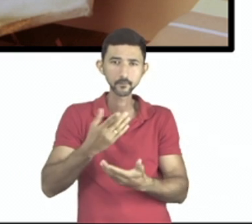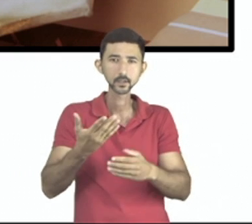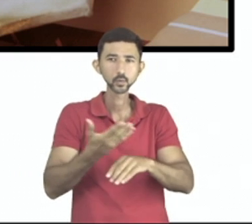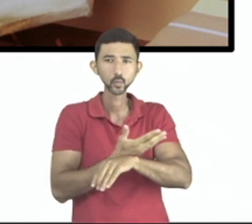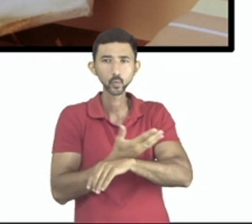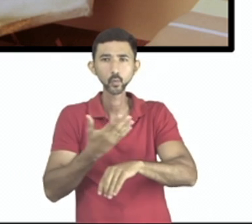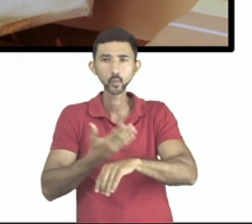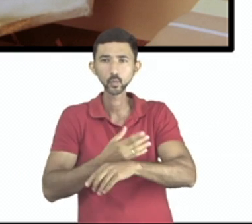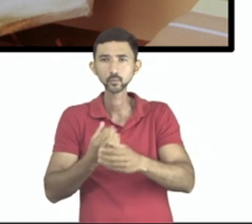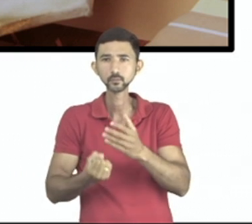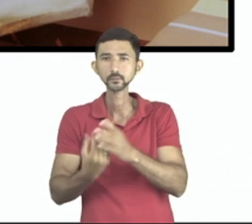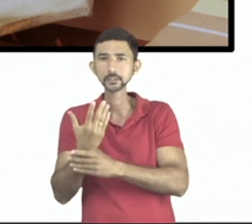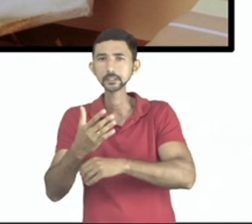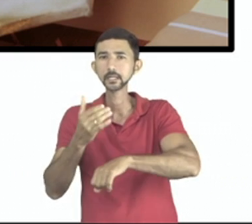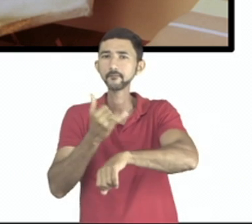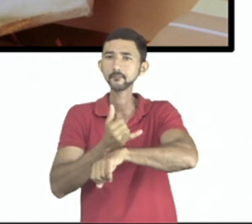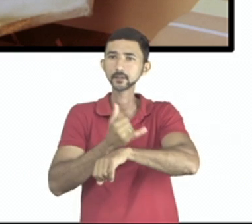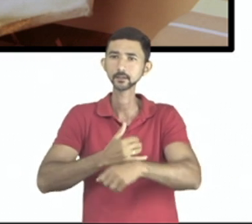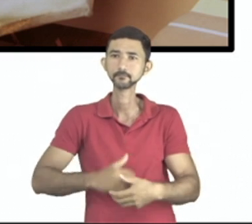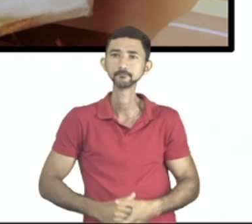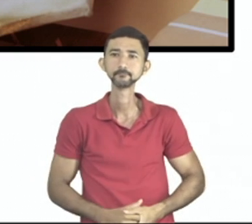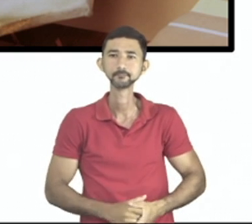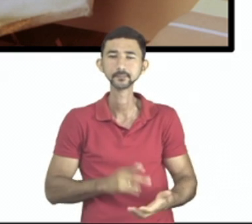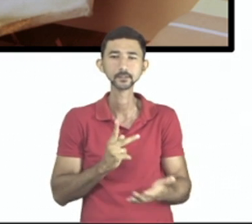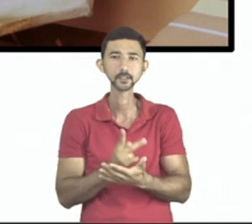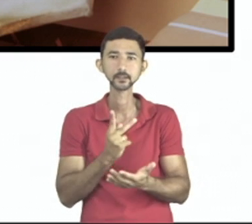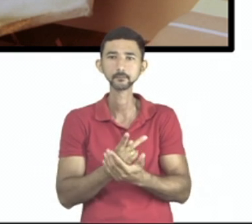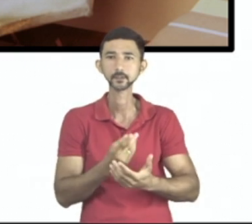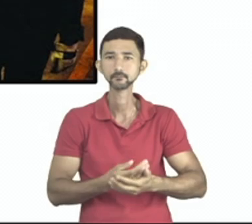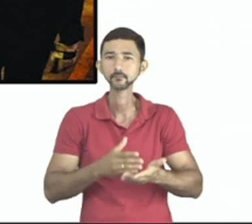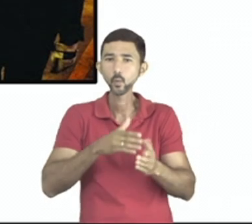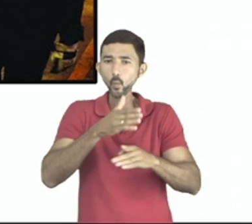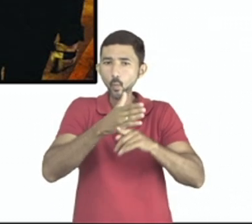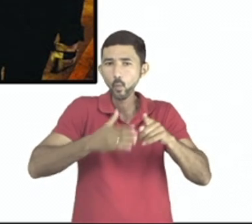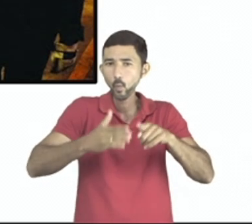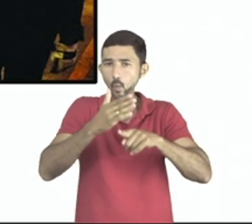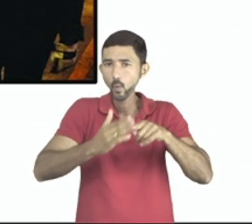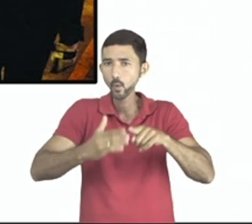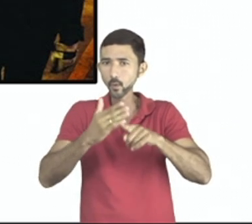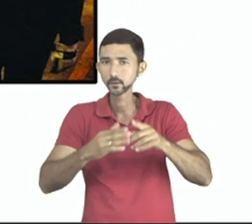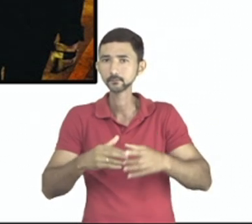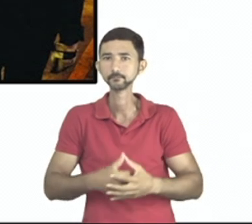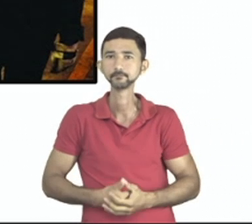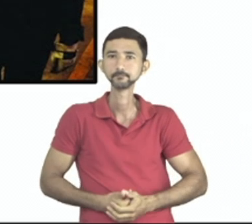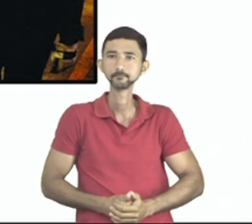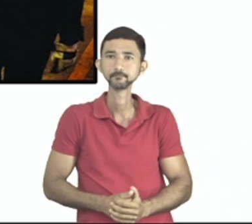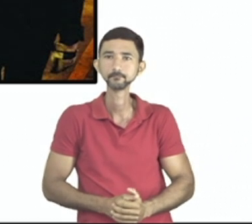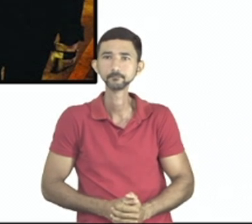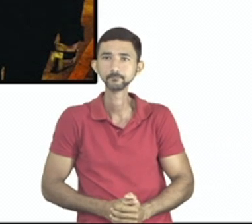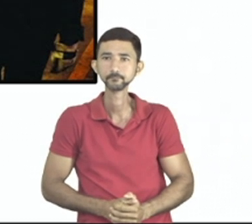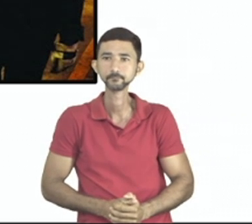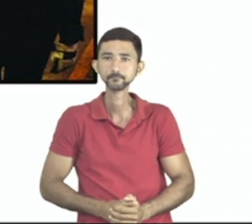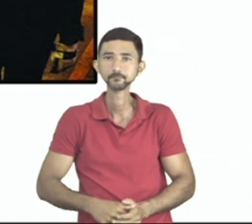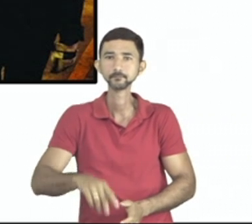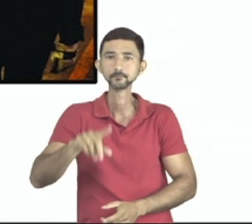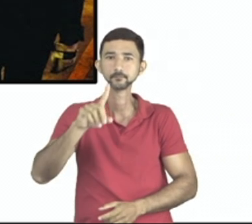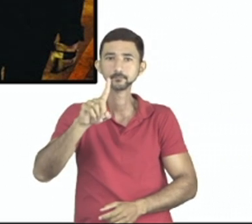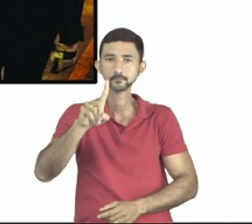sendo formadas por metais. Sempre. Os metais são mais maleáveis.